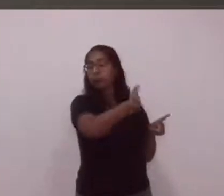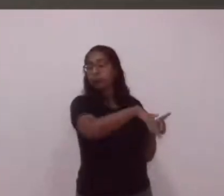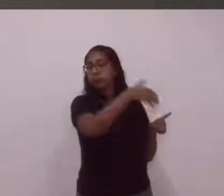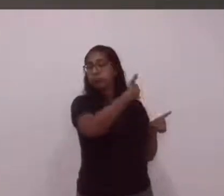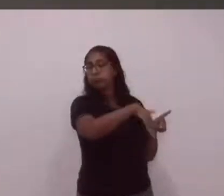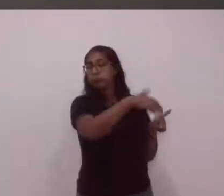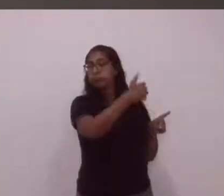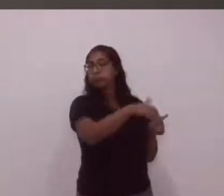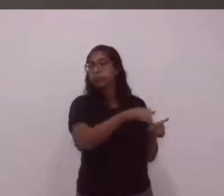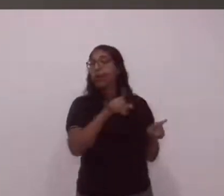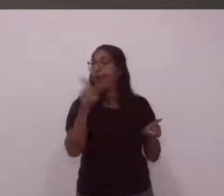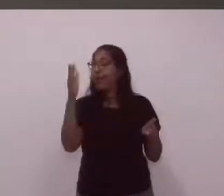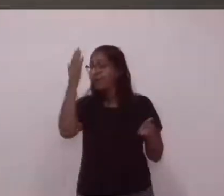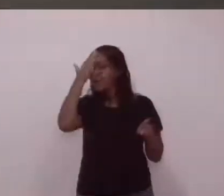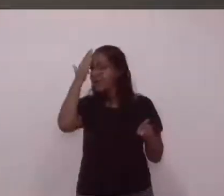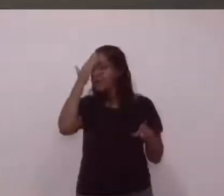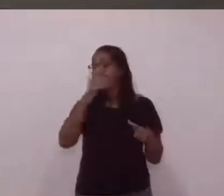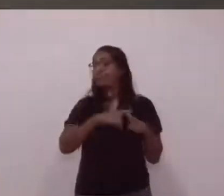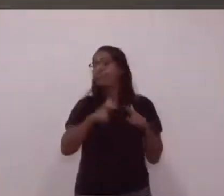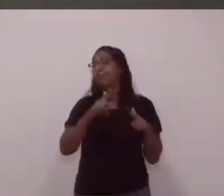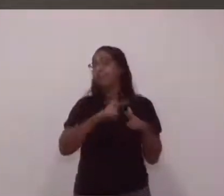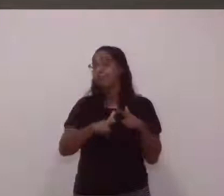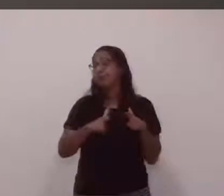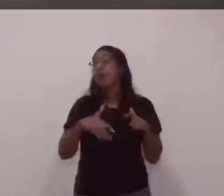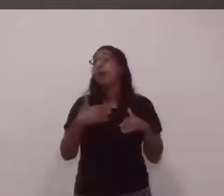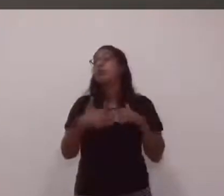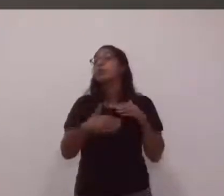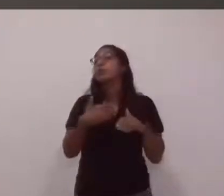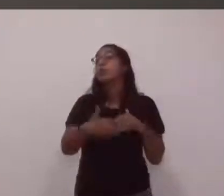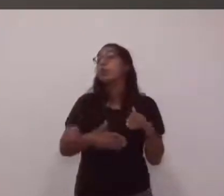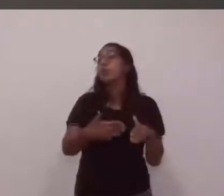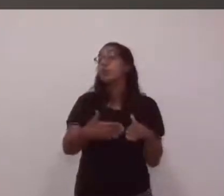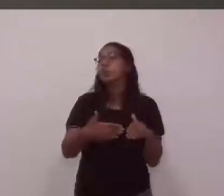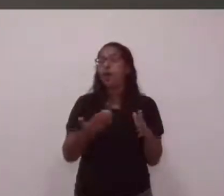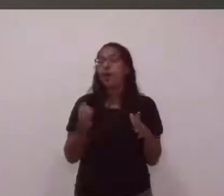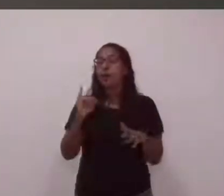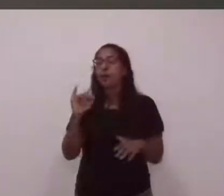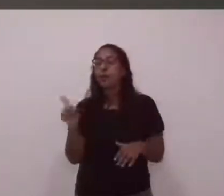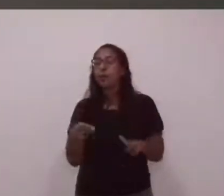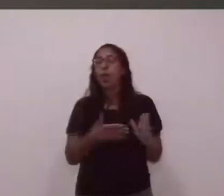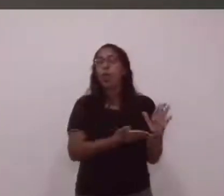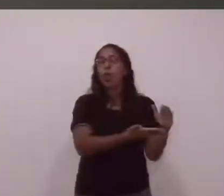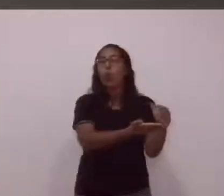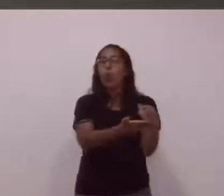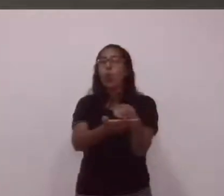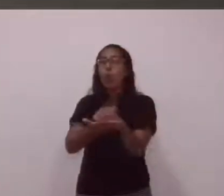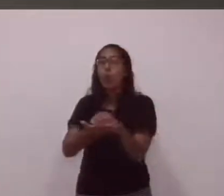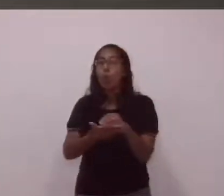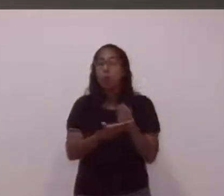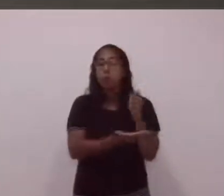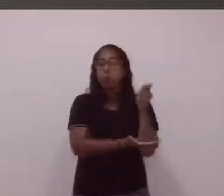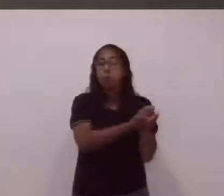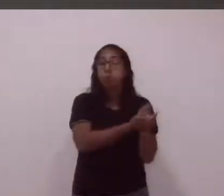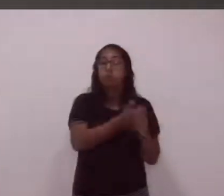e toda essa ação acabou gerando para os cofres públicos um custo de